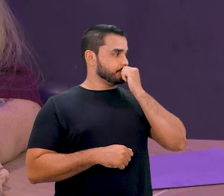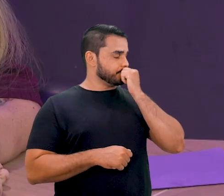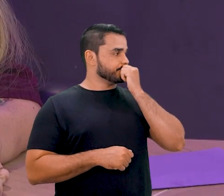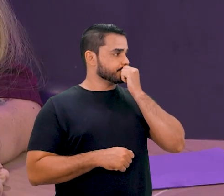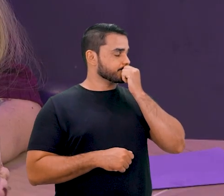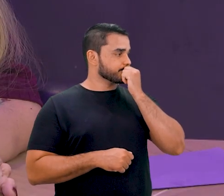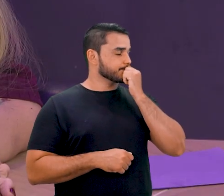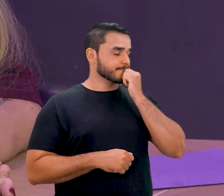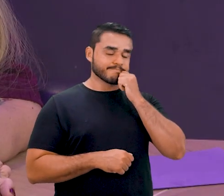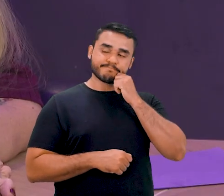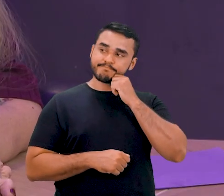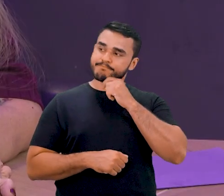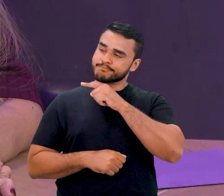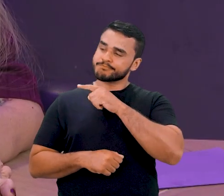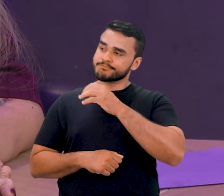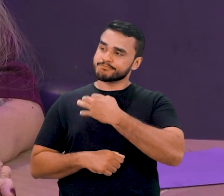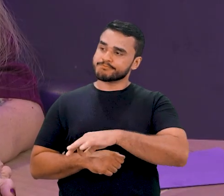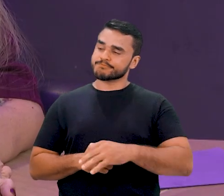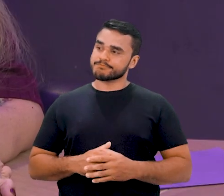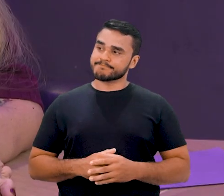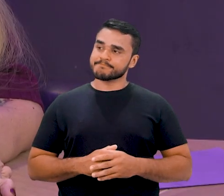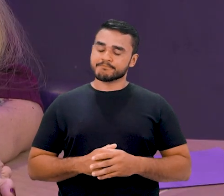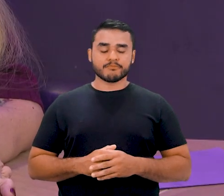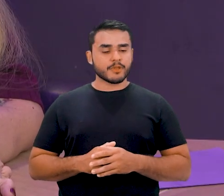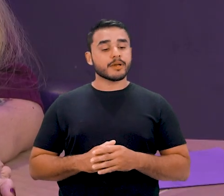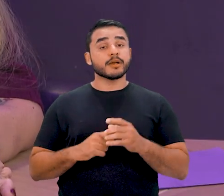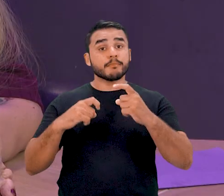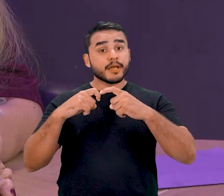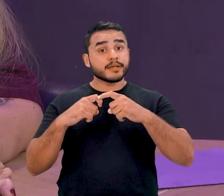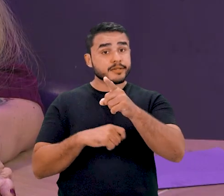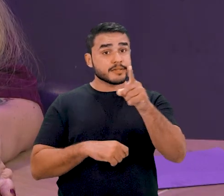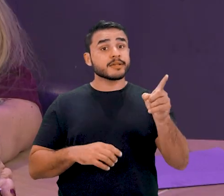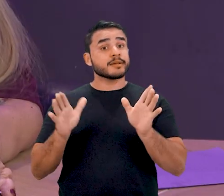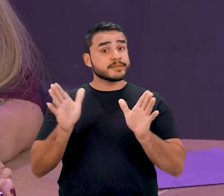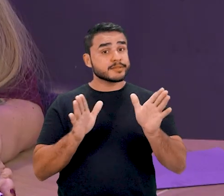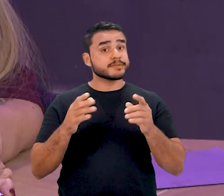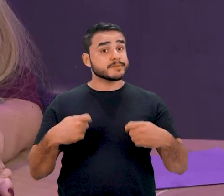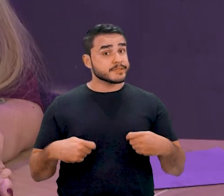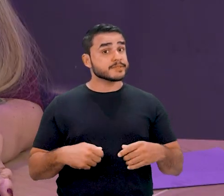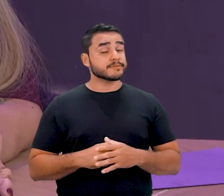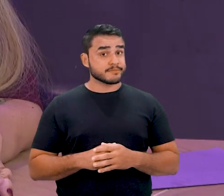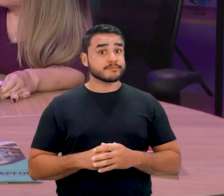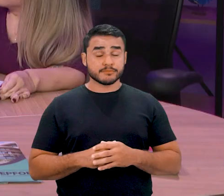mais empatia, mais humanização. Isso. E procurem ser mais acessíveis, viu? É por isso que... a gente faz menino, né? A gente